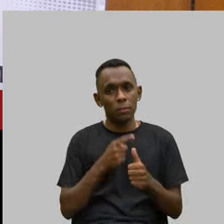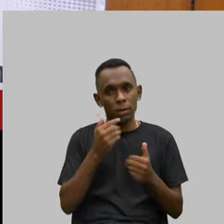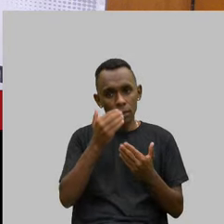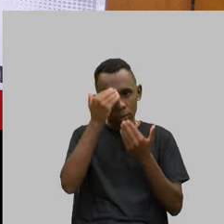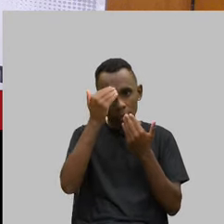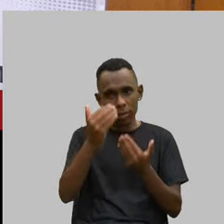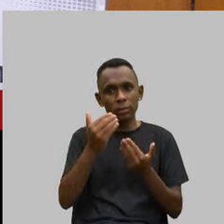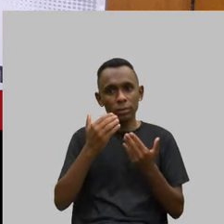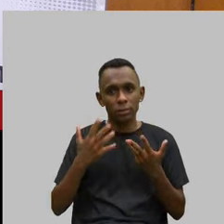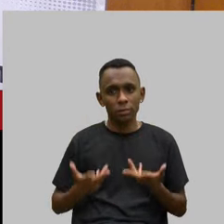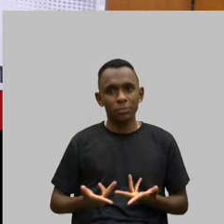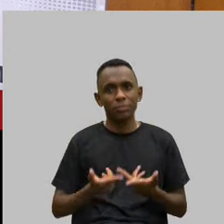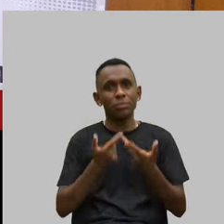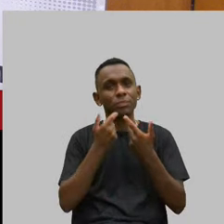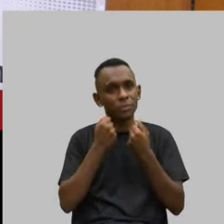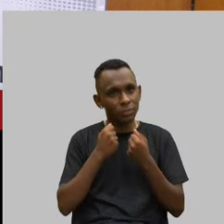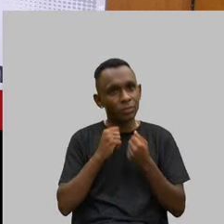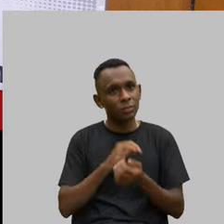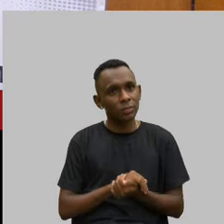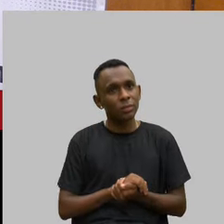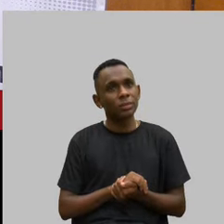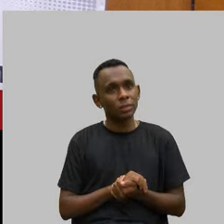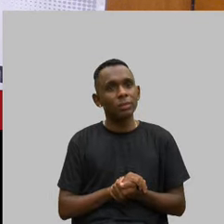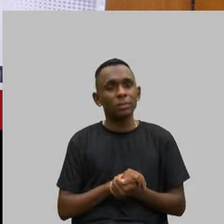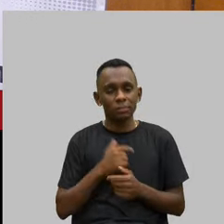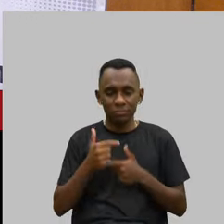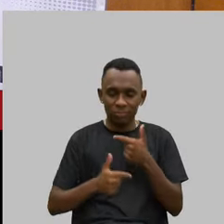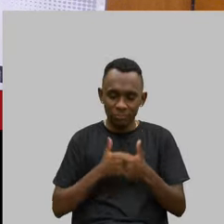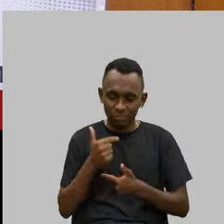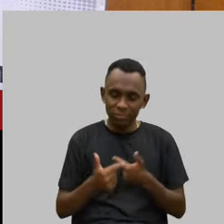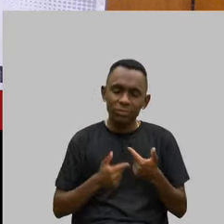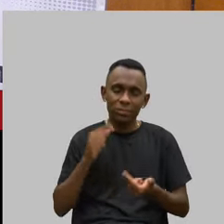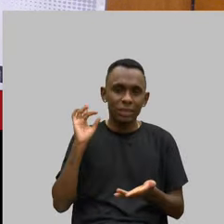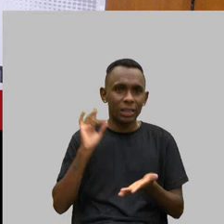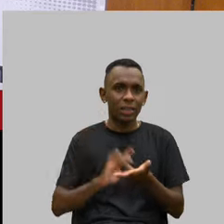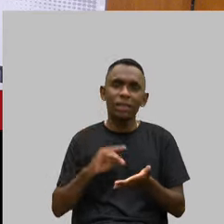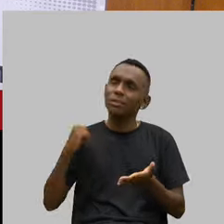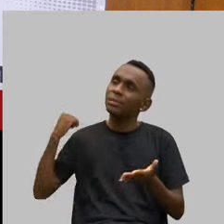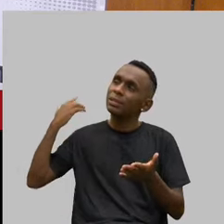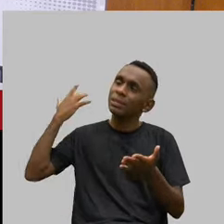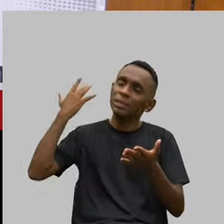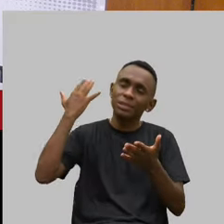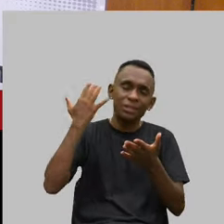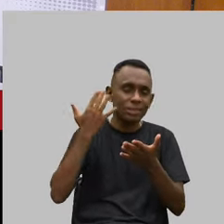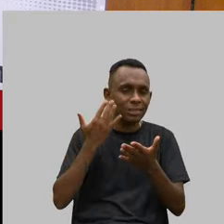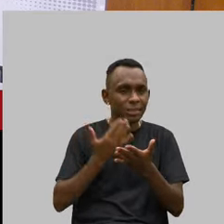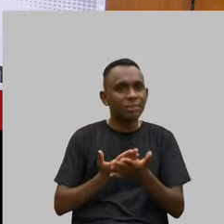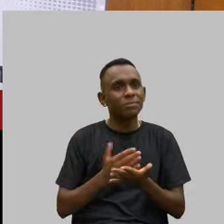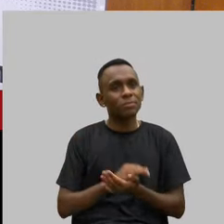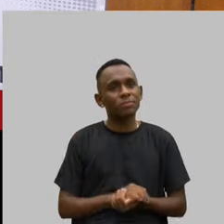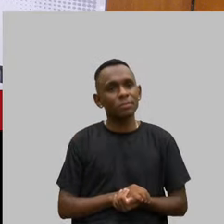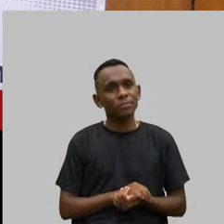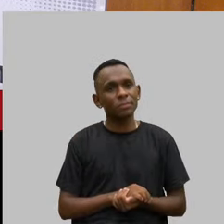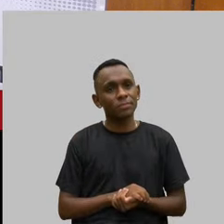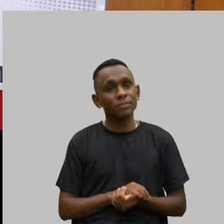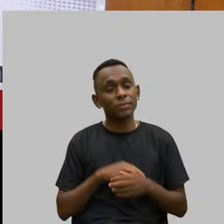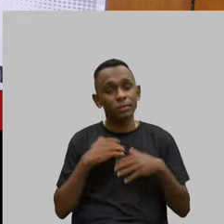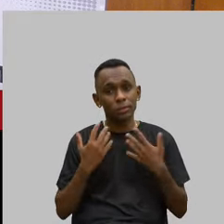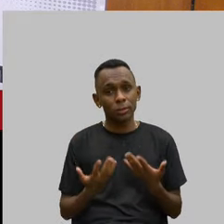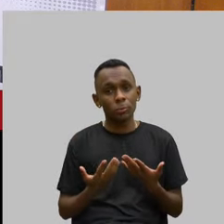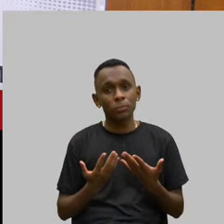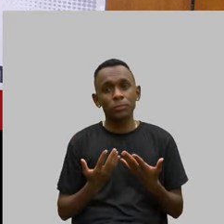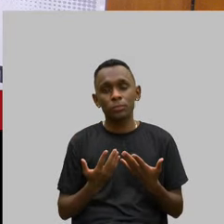palavras né tempo de Defesa Social vai realmente a resgata um passado aí né Eh bom